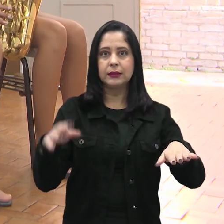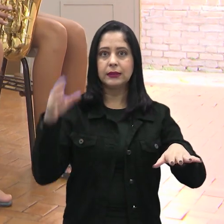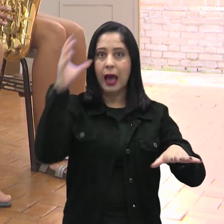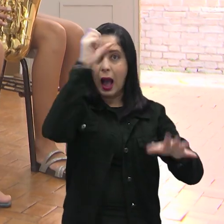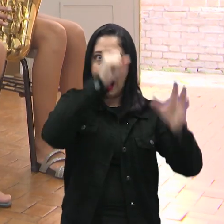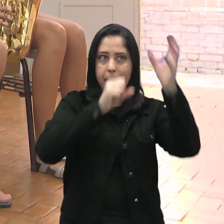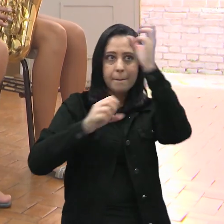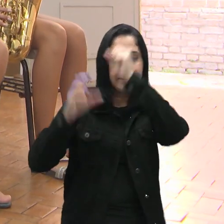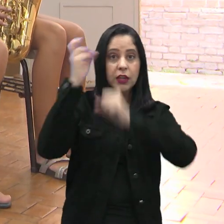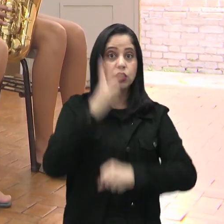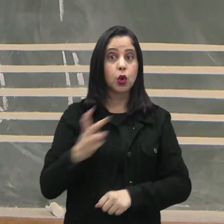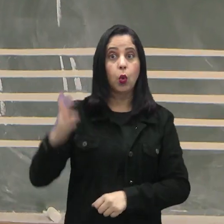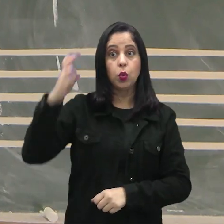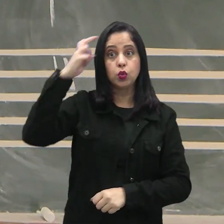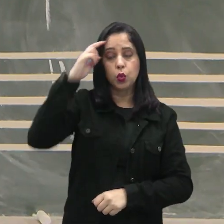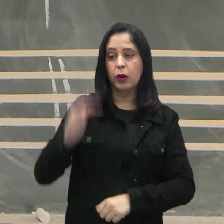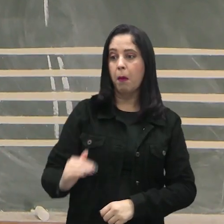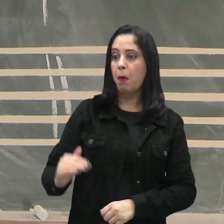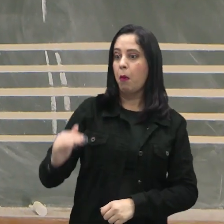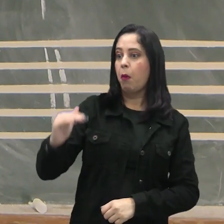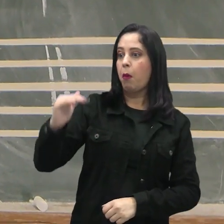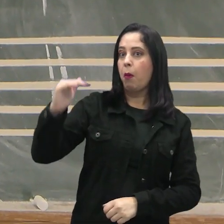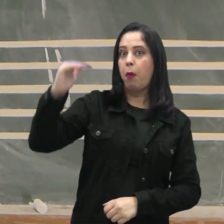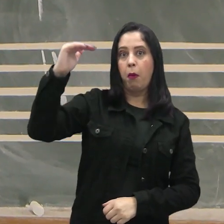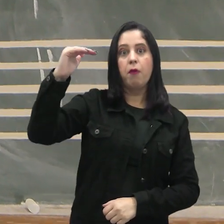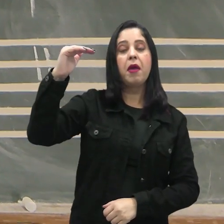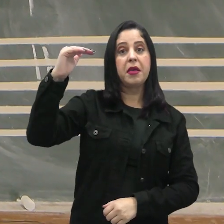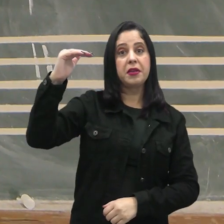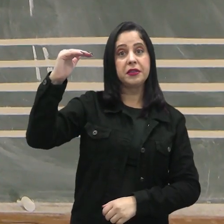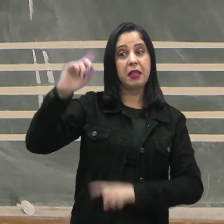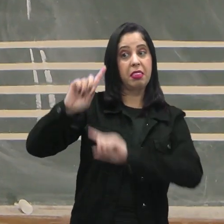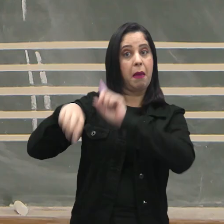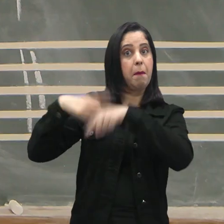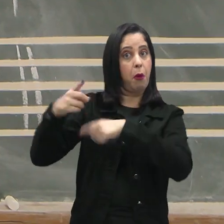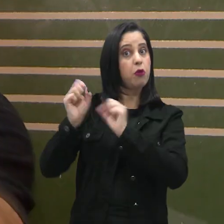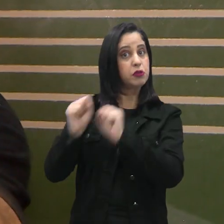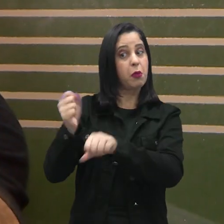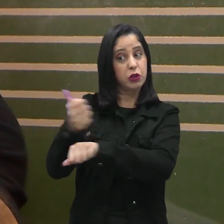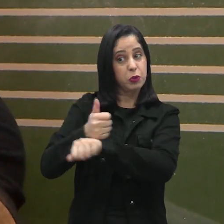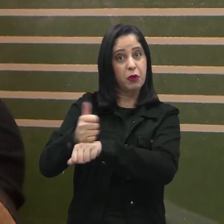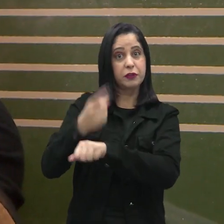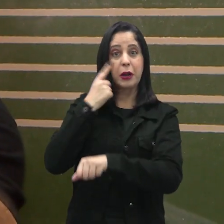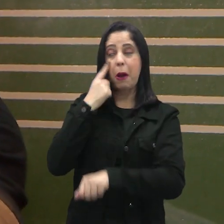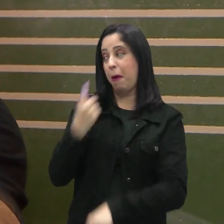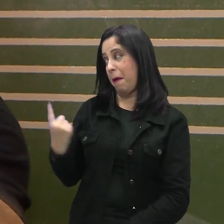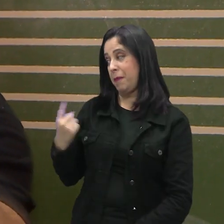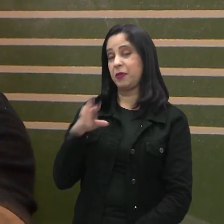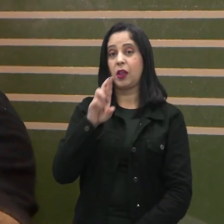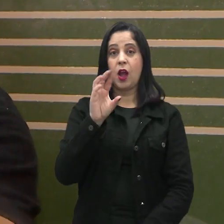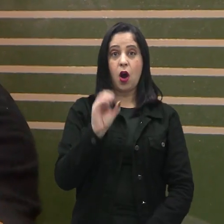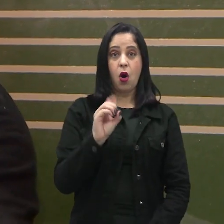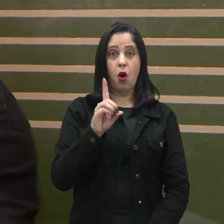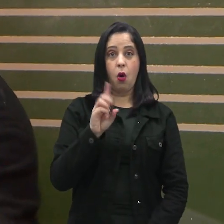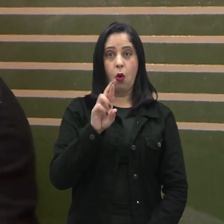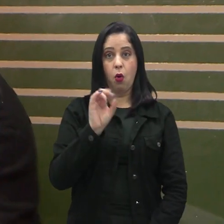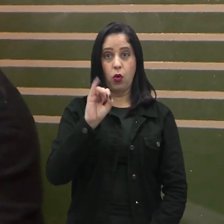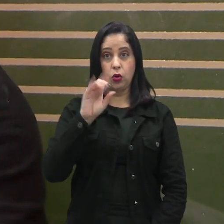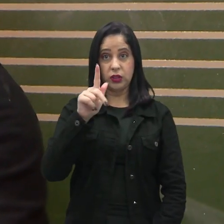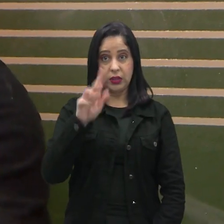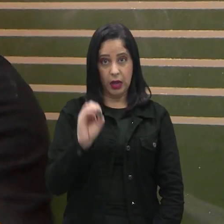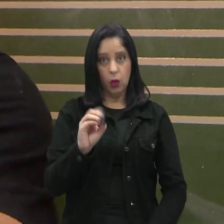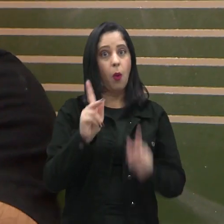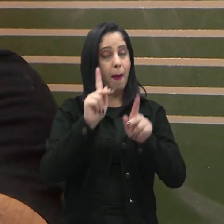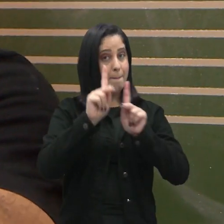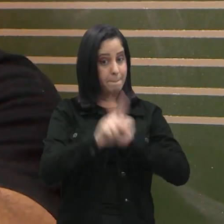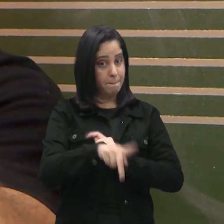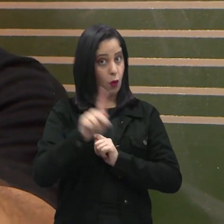crianças para o resto da vida e muitas vezes pode dar a elas uma profissão. É o caso do Rodrigo, que é professor de trompete